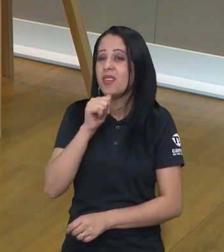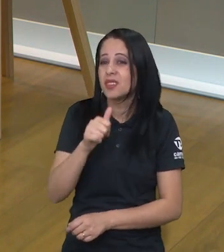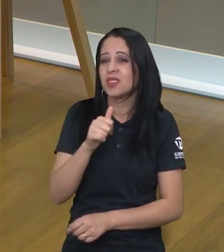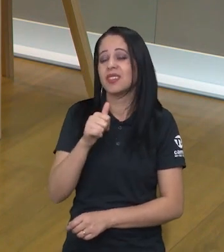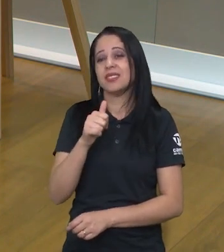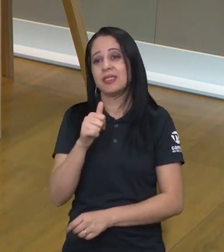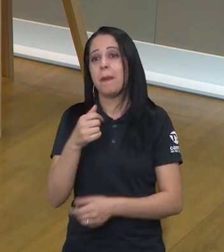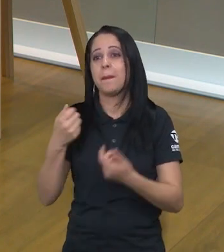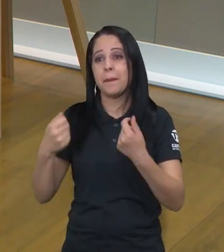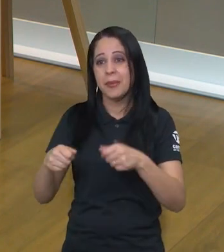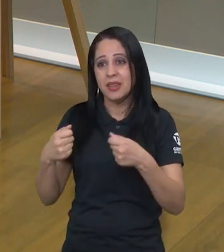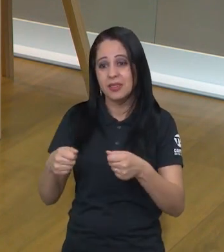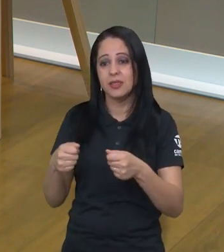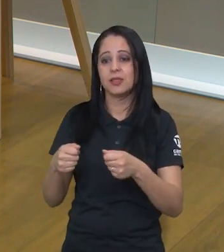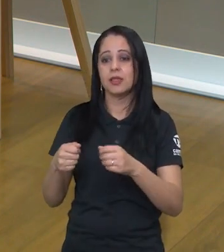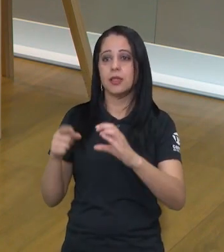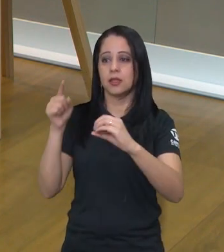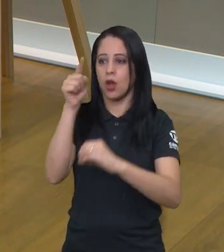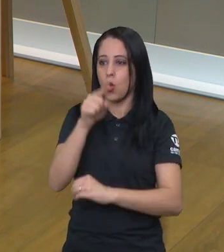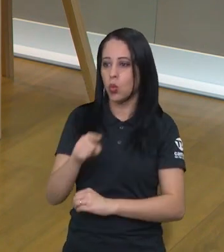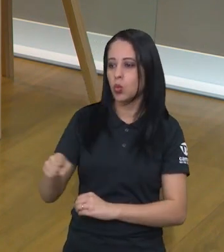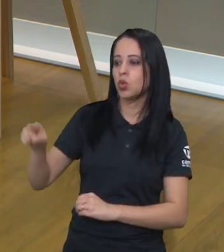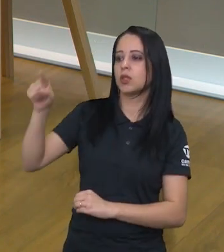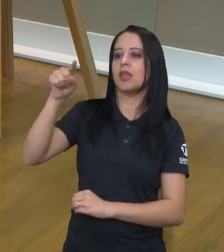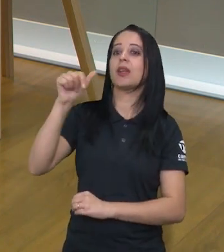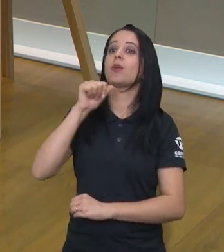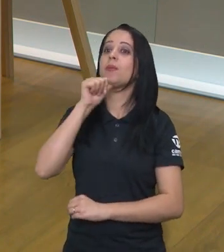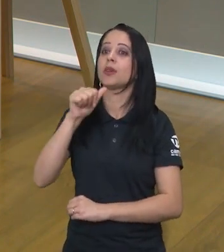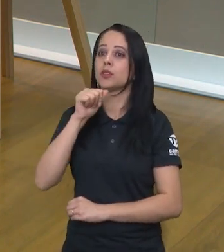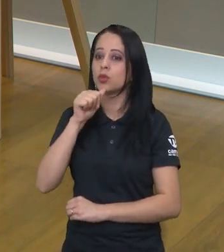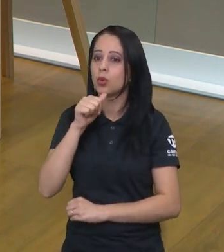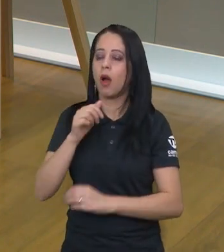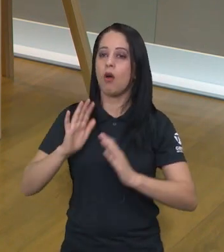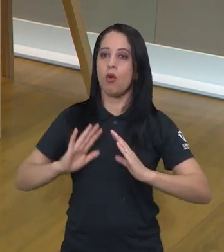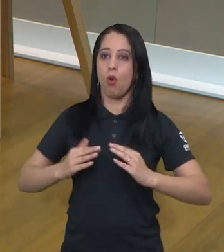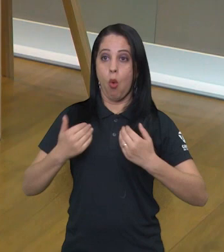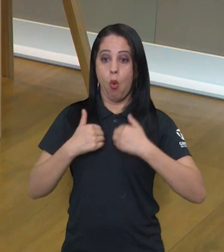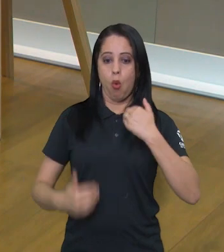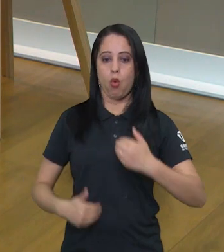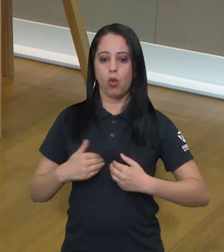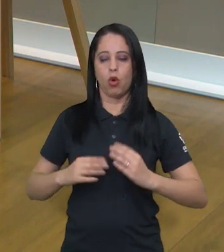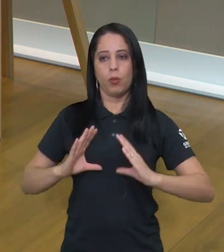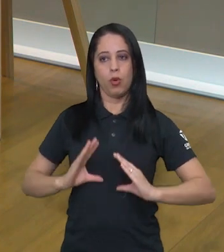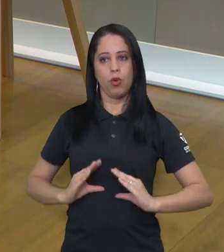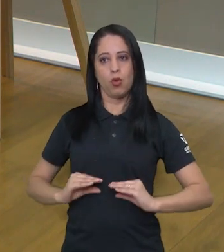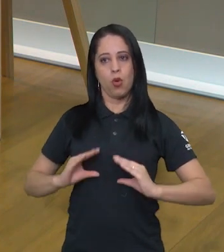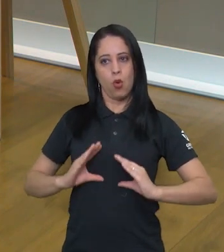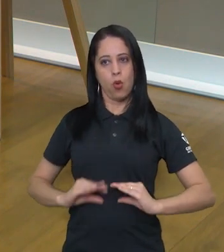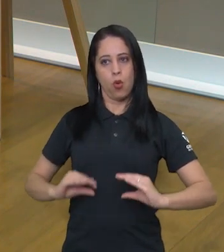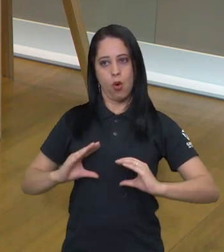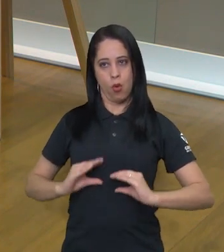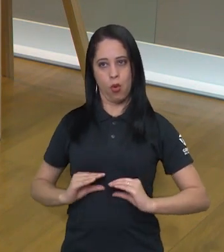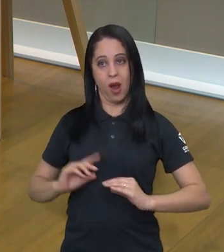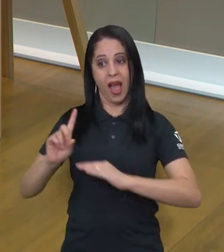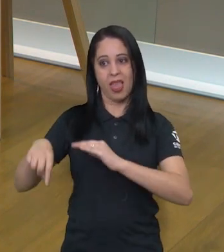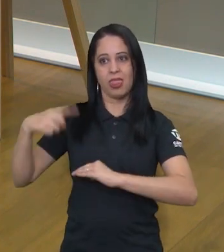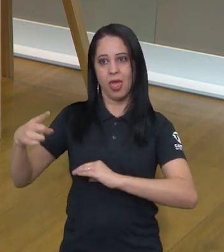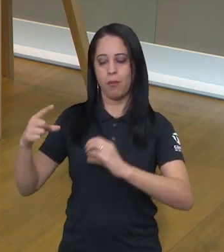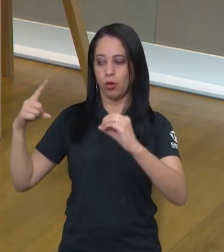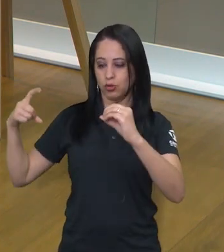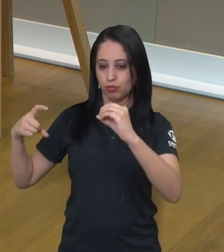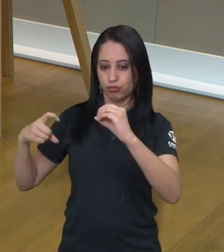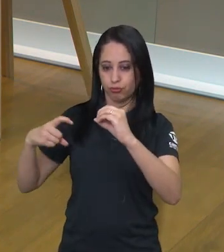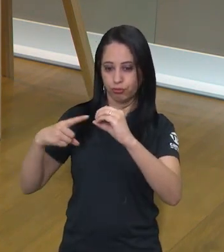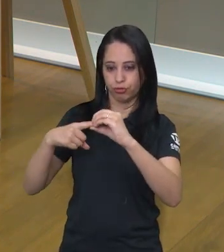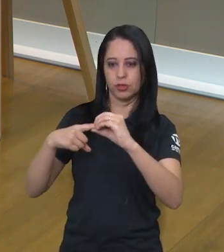mas às vezes ela precisa daquele ciclo, eu brinco, aquele ciclo de descanso para o corpo ficar bem para receber o embrião. Então, no outro